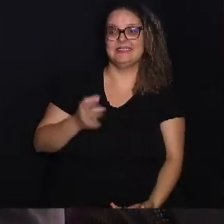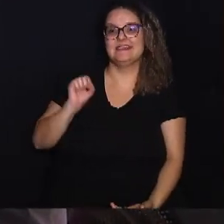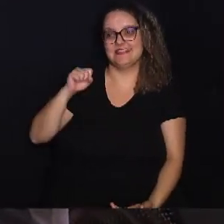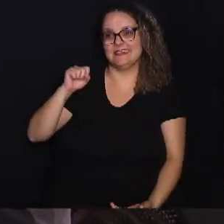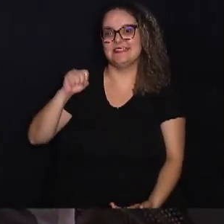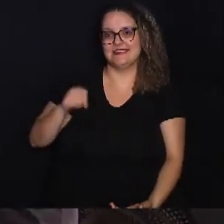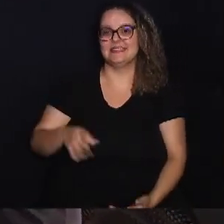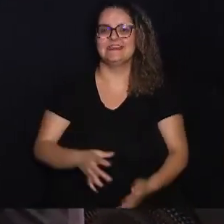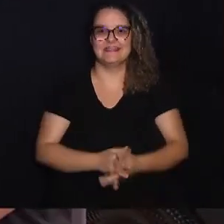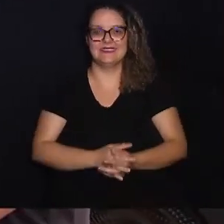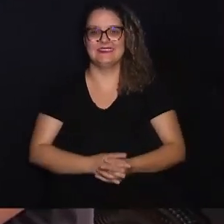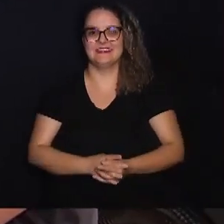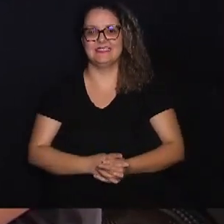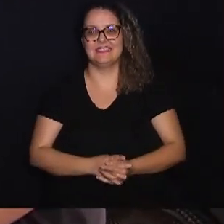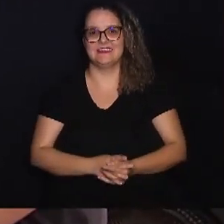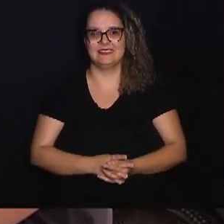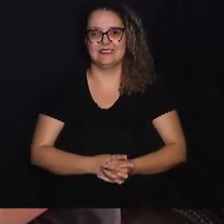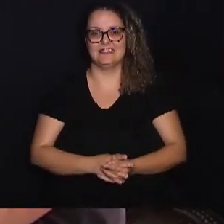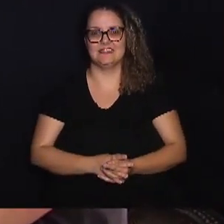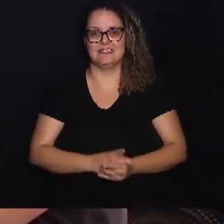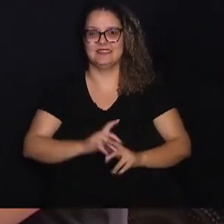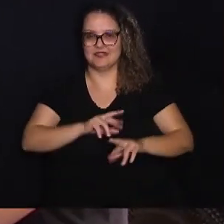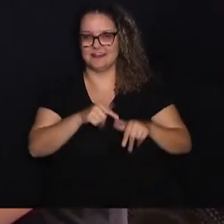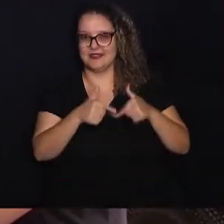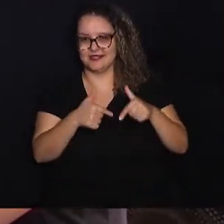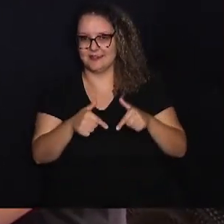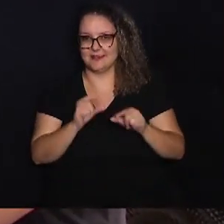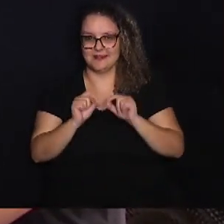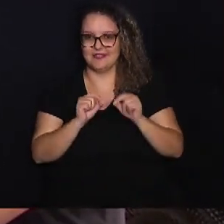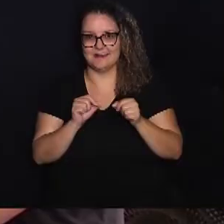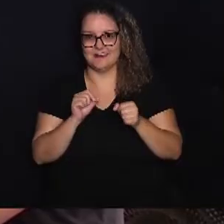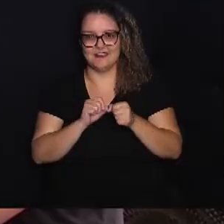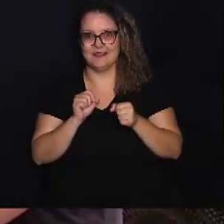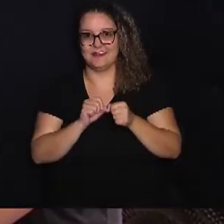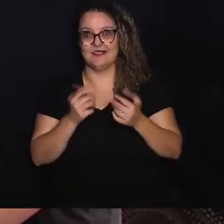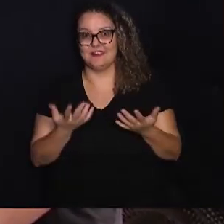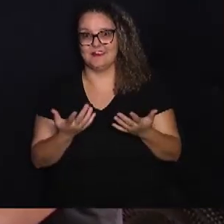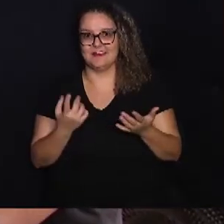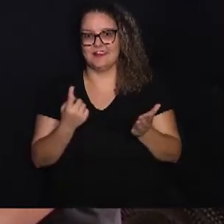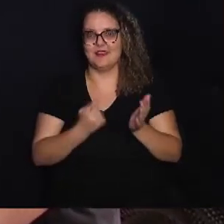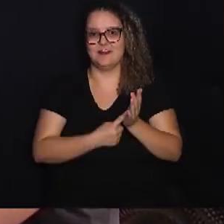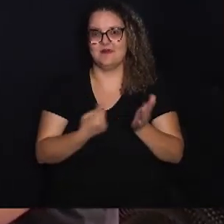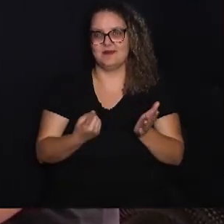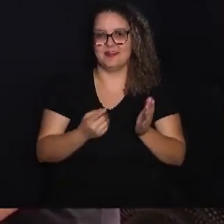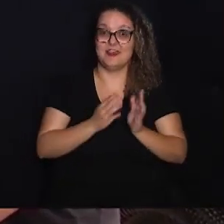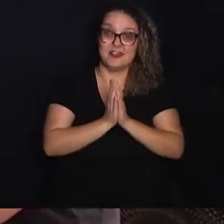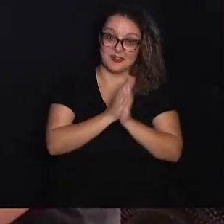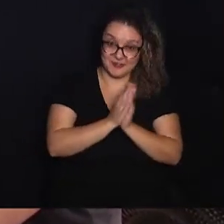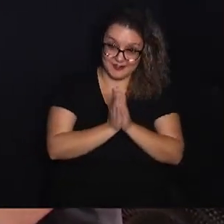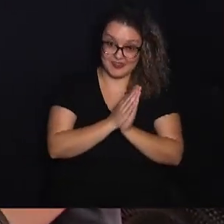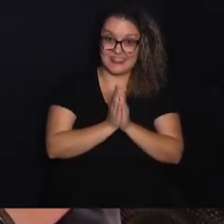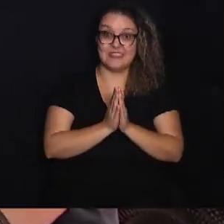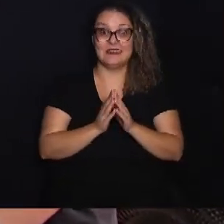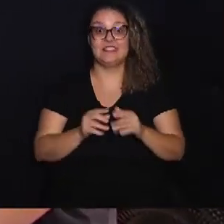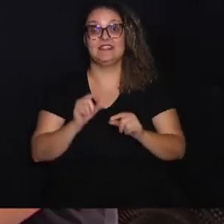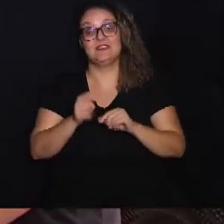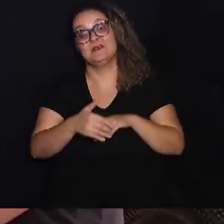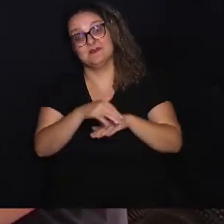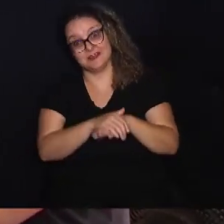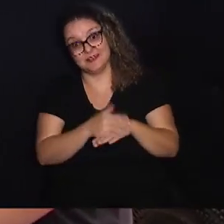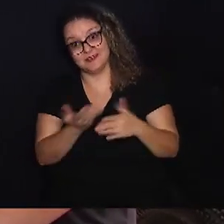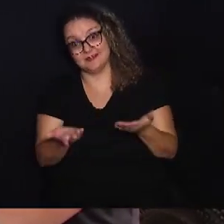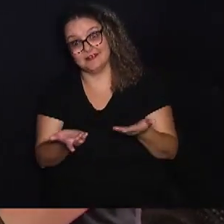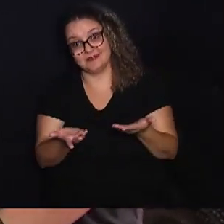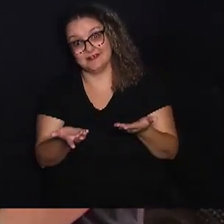Sim. E já tem uma coleção de trabalho, então o que vocês já fizeram que marcou mais além do boneco, né? Do chinelo,